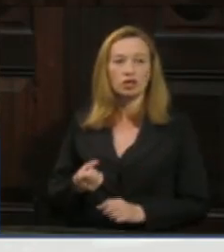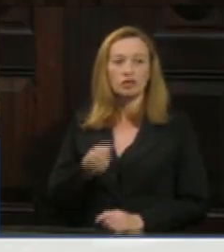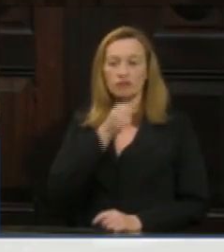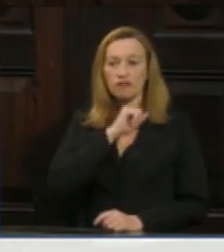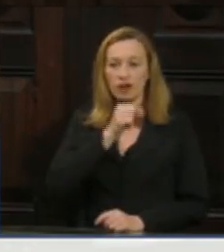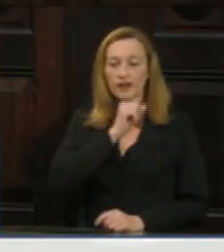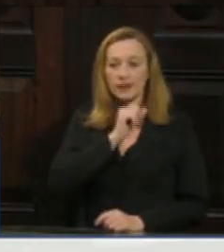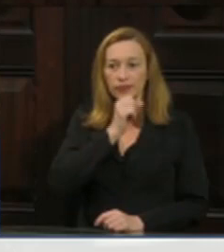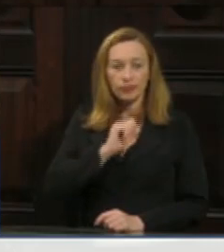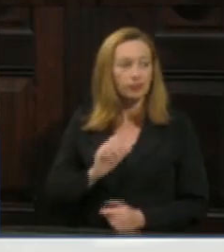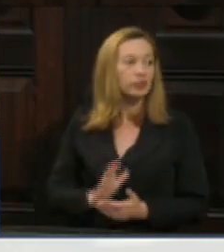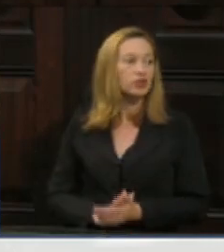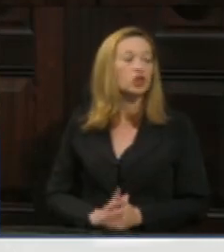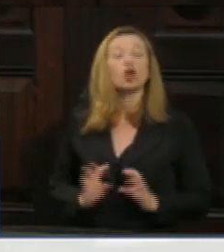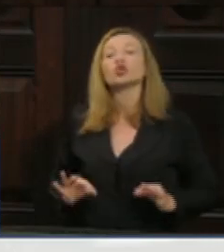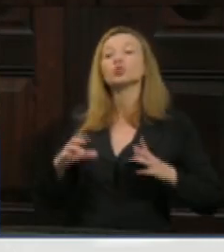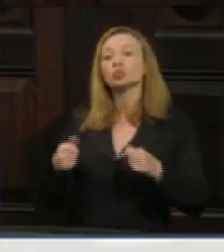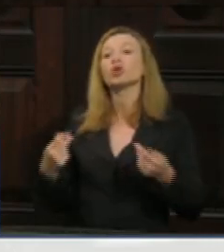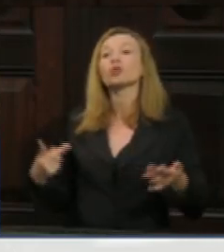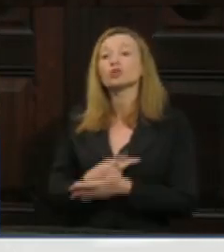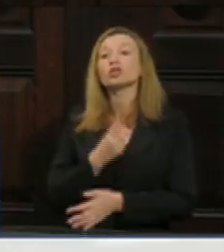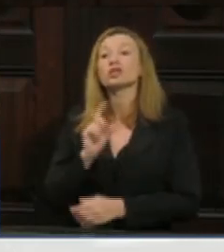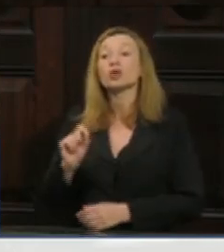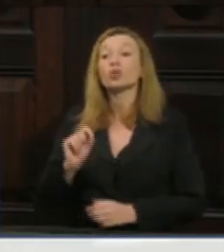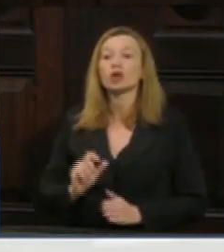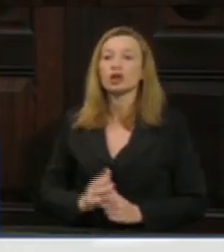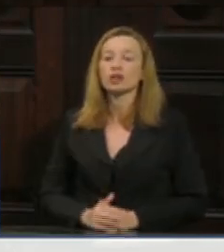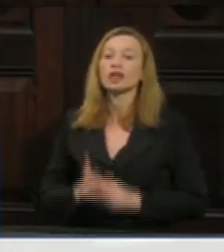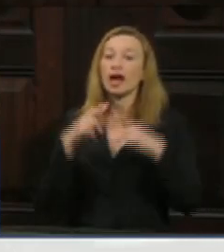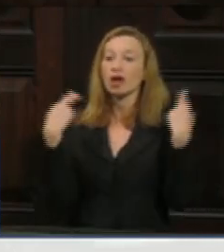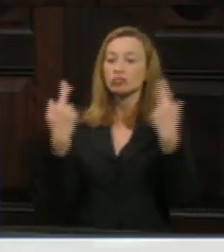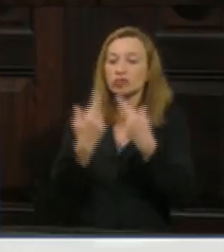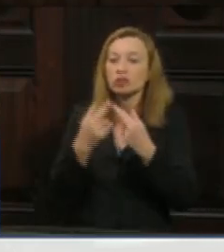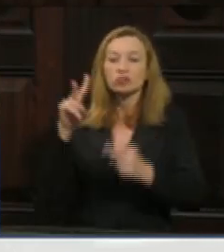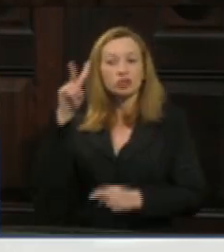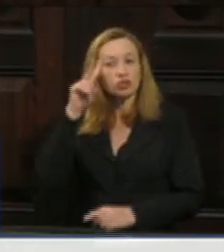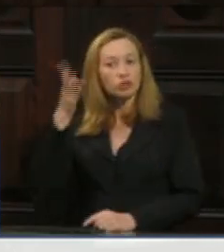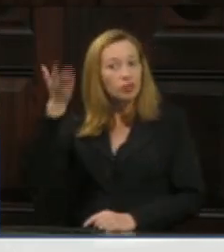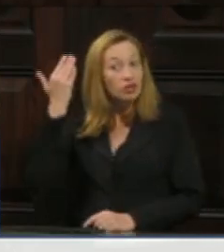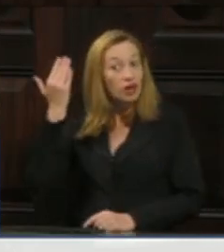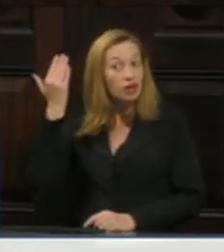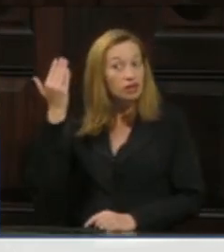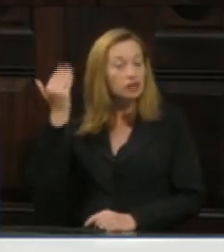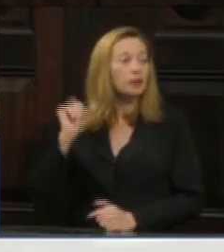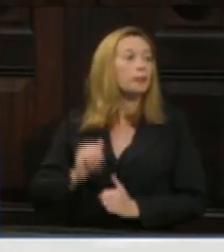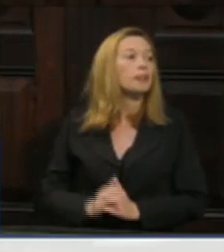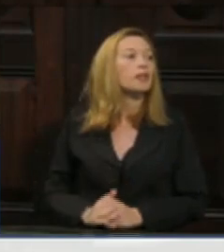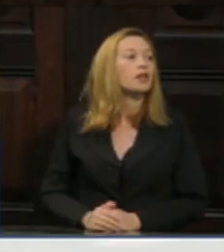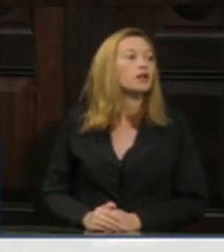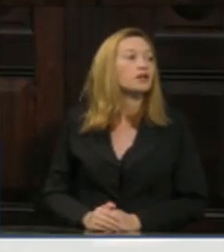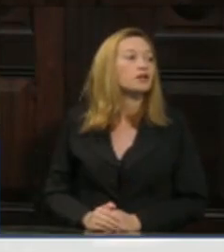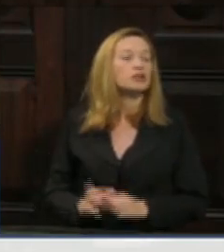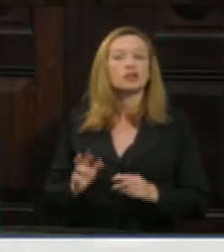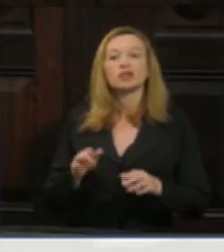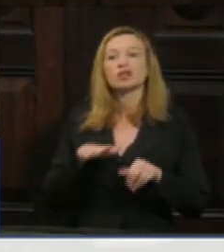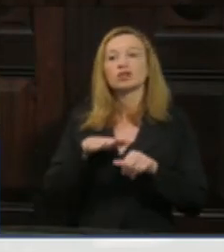acréscimo de 600 milhões de reais. E mais um terceiro pequeno